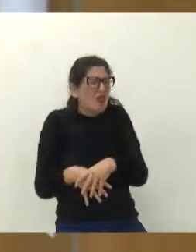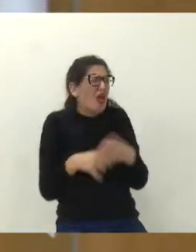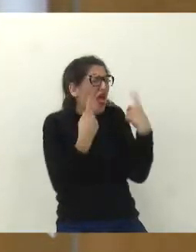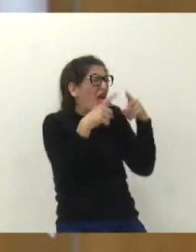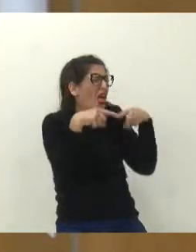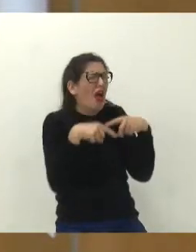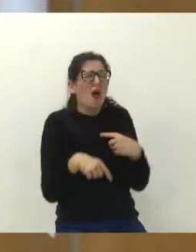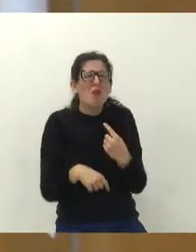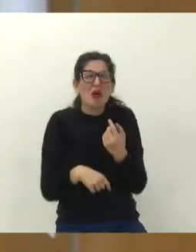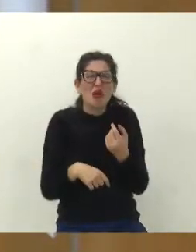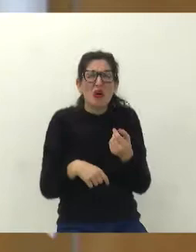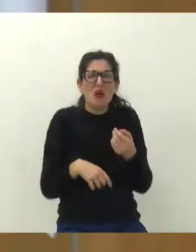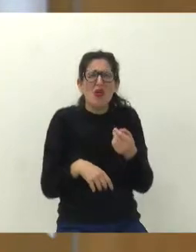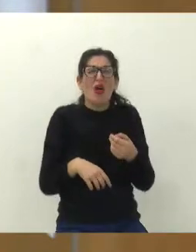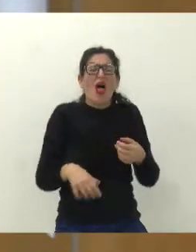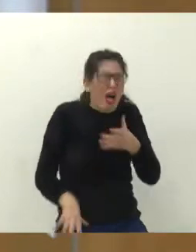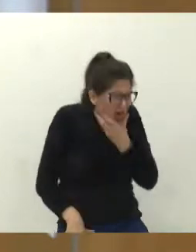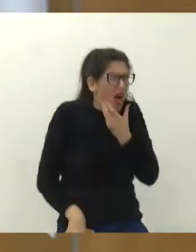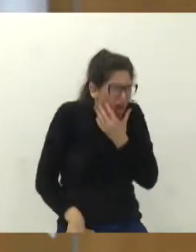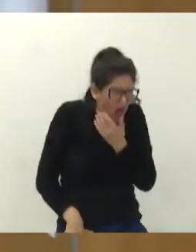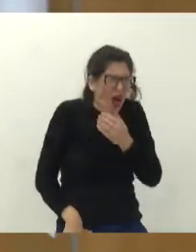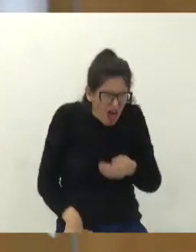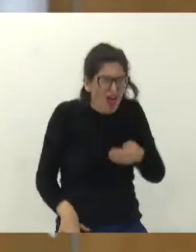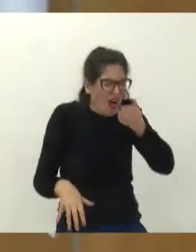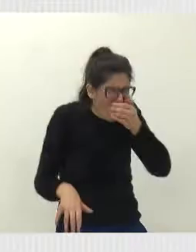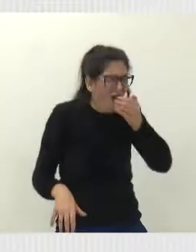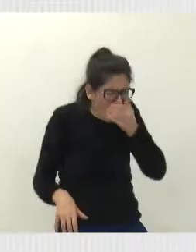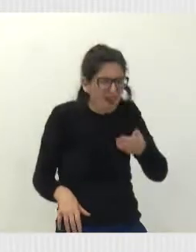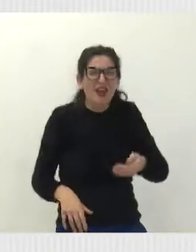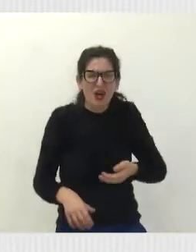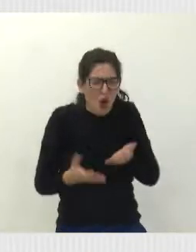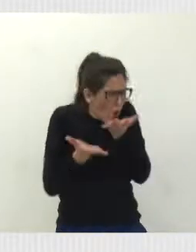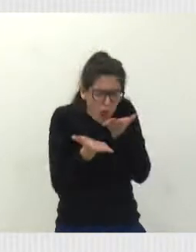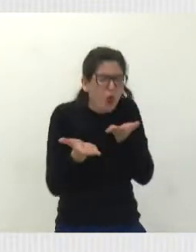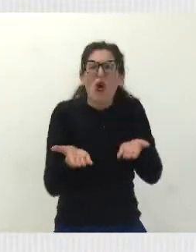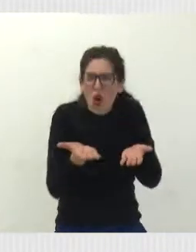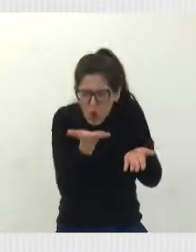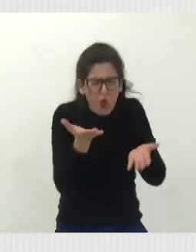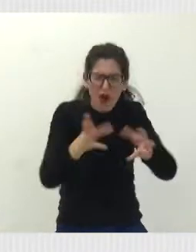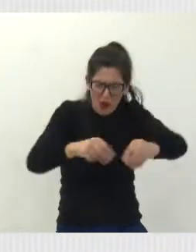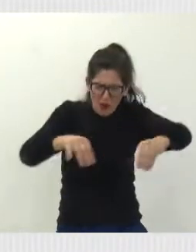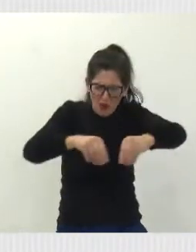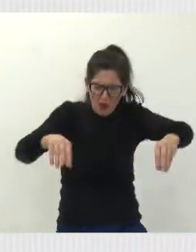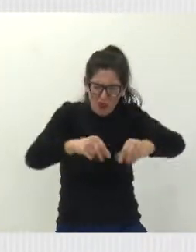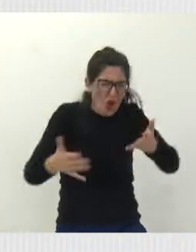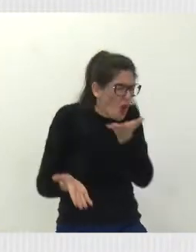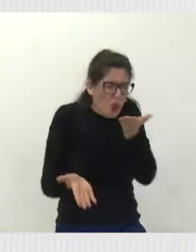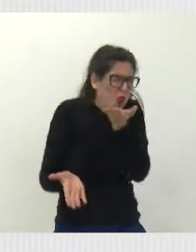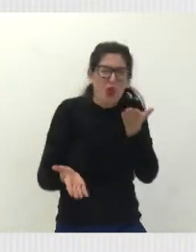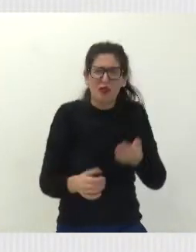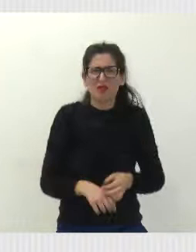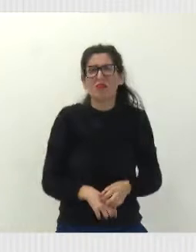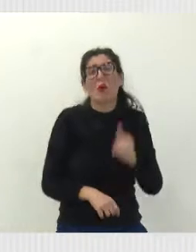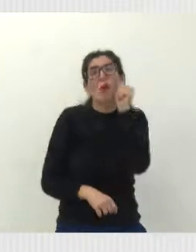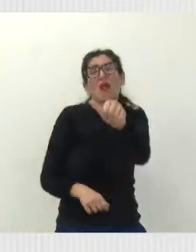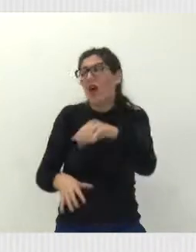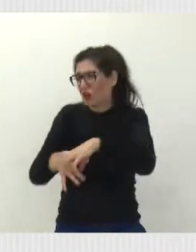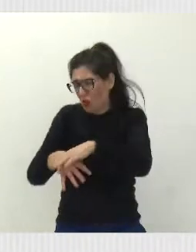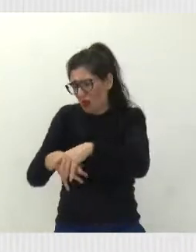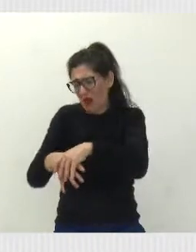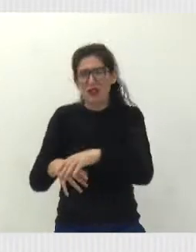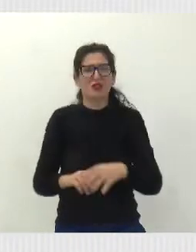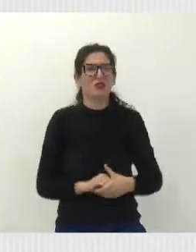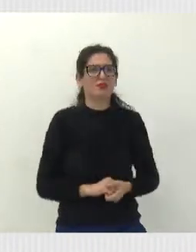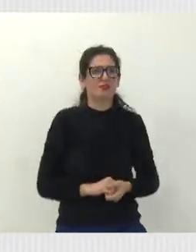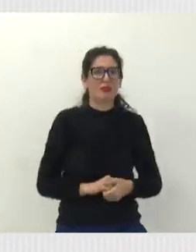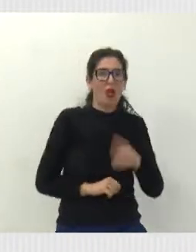Coloca a foto para mim um pouquinho, Murilo, a primeira foto. Então, como eu disse, eu fui lá para ver um problema e